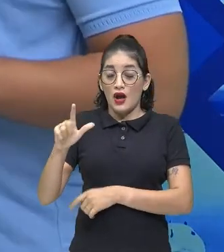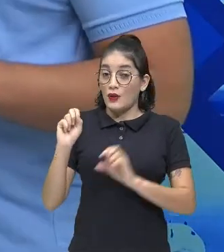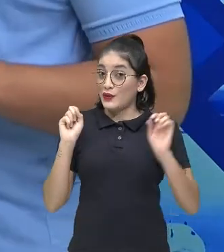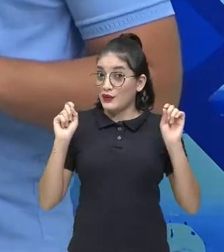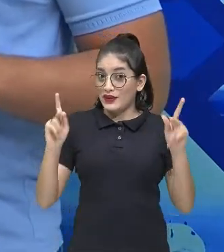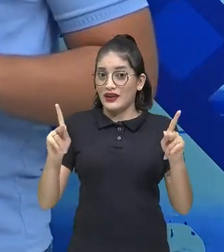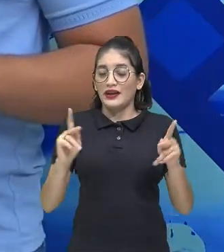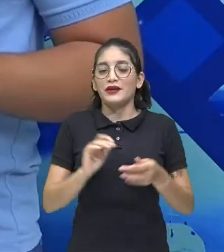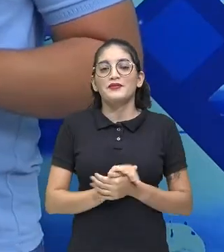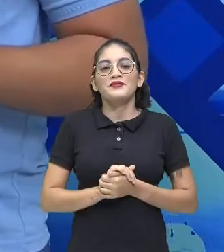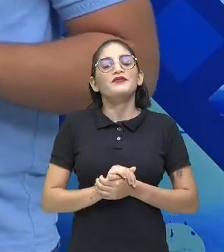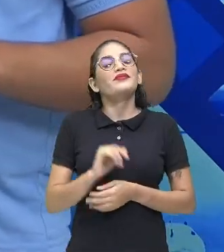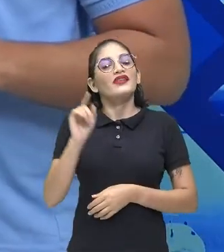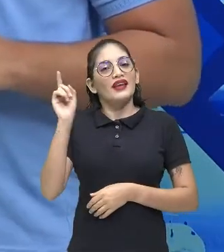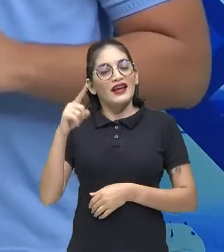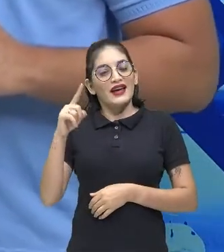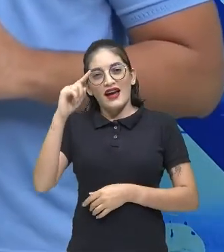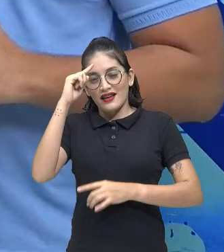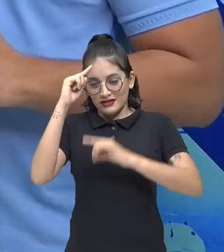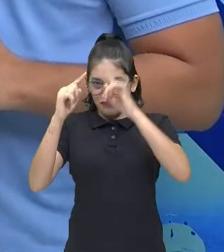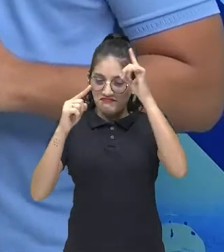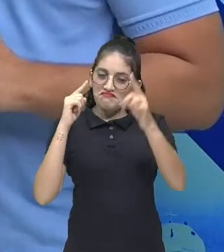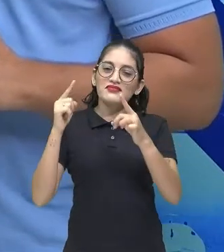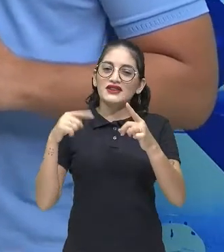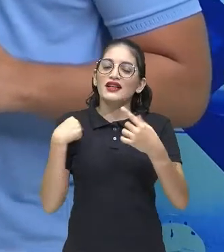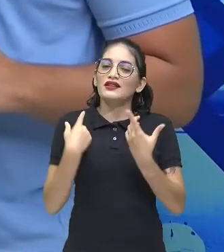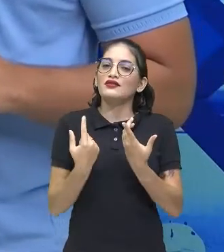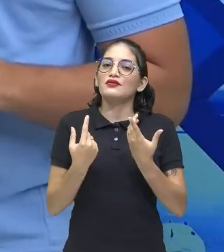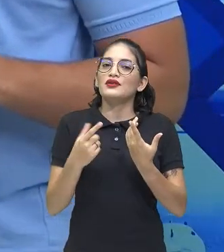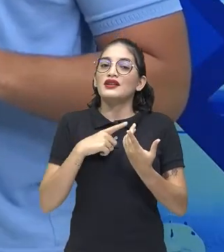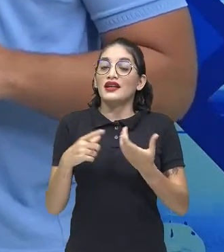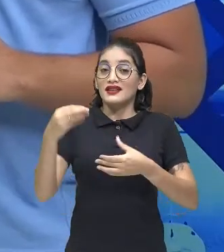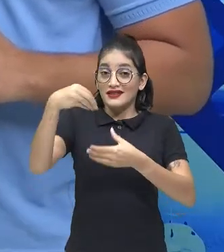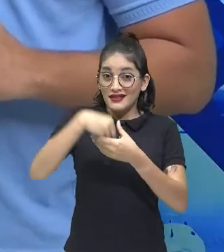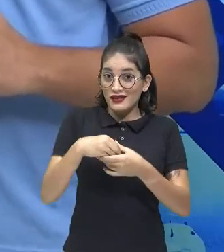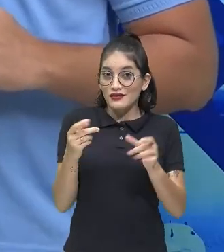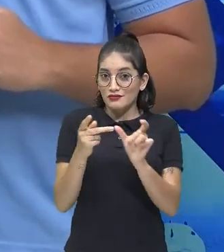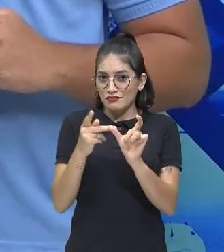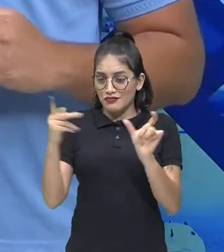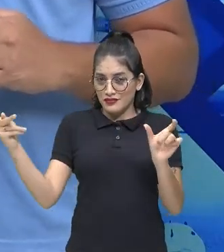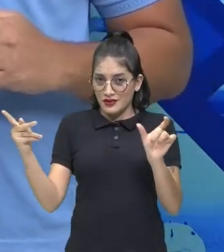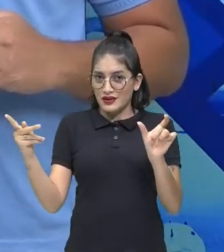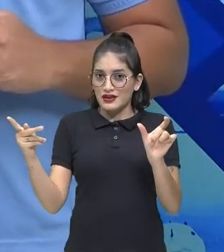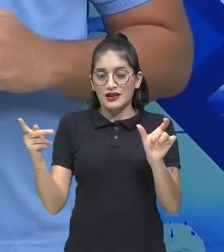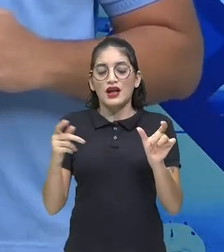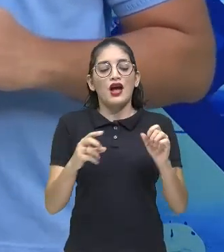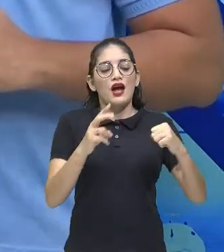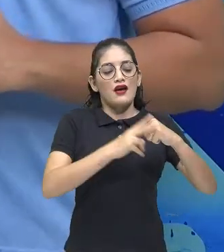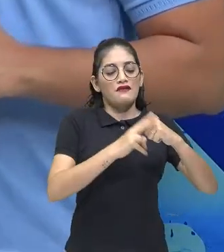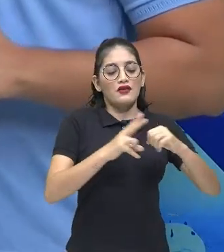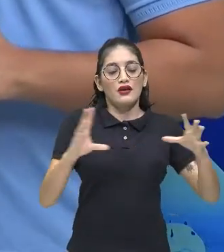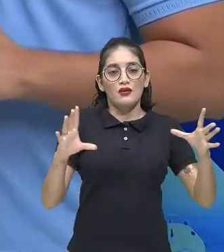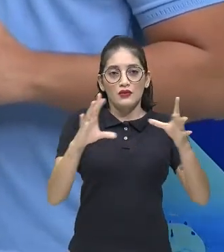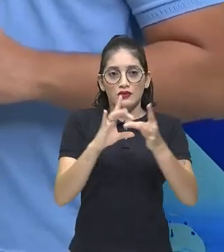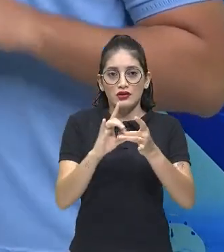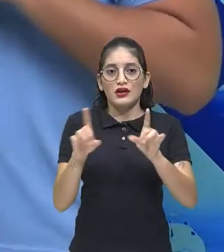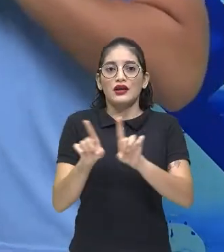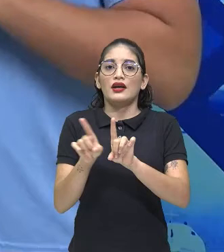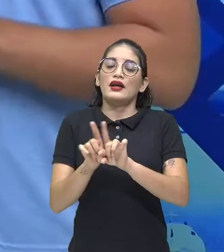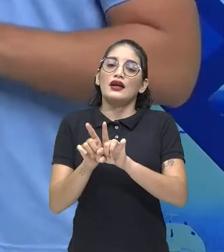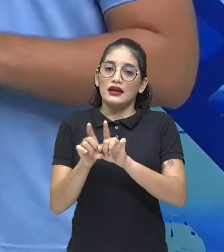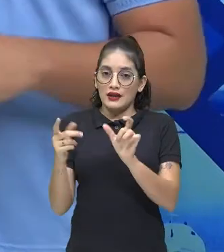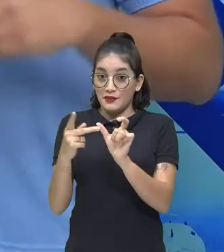Então, essa é a nossa ideia aqui que nós vamos ter dentro desse predicado nominal. Verbo de ligação, predicativo de